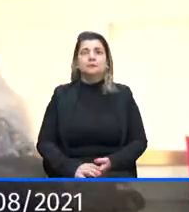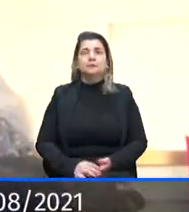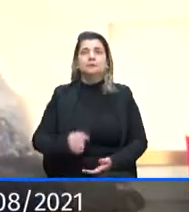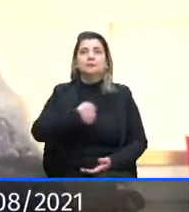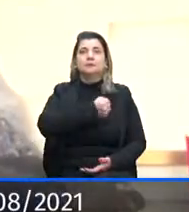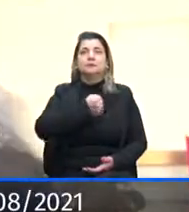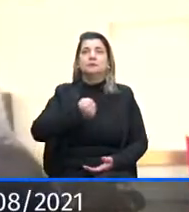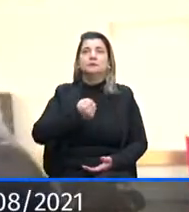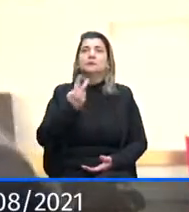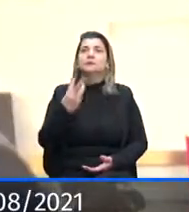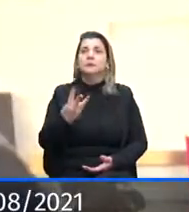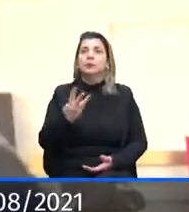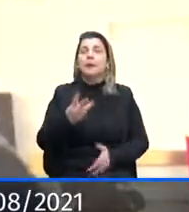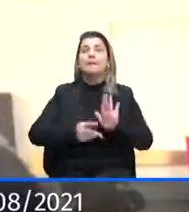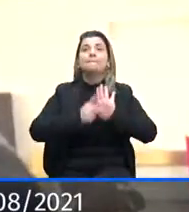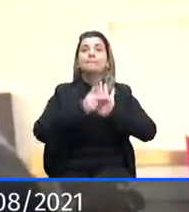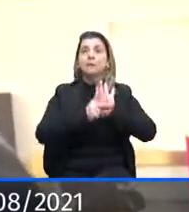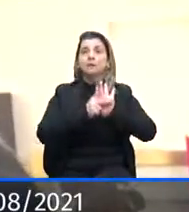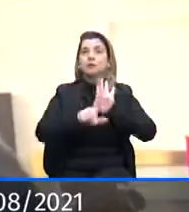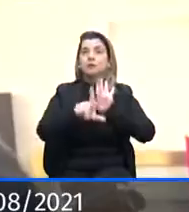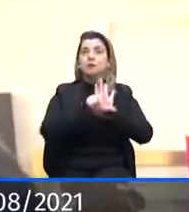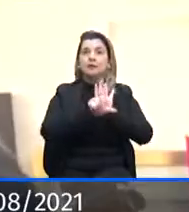3. Projeto de lei